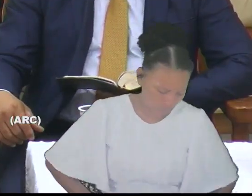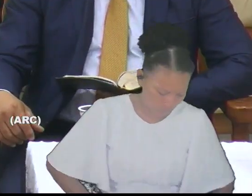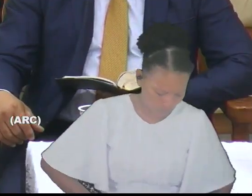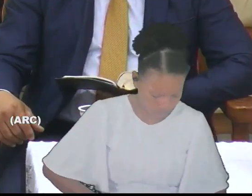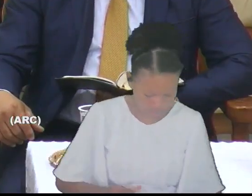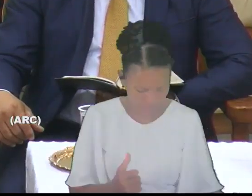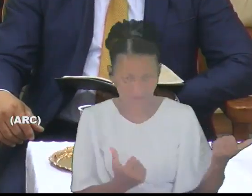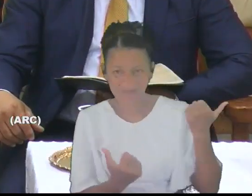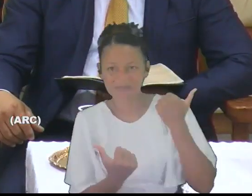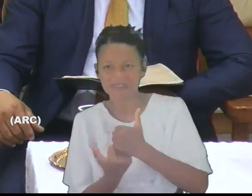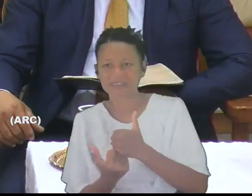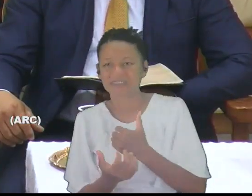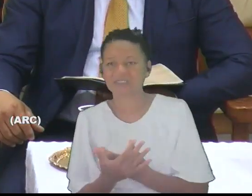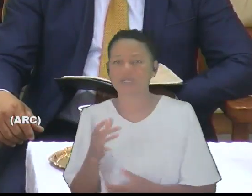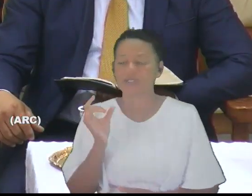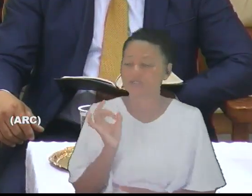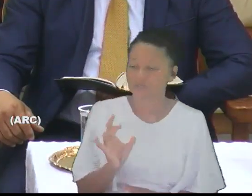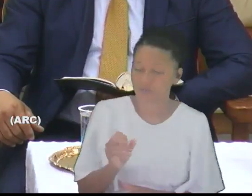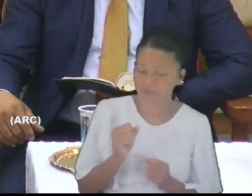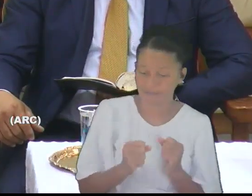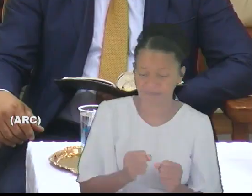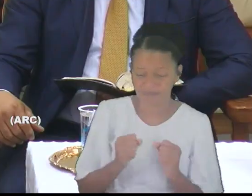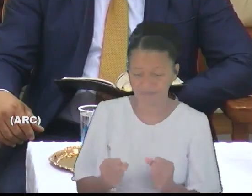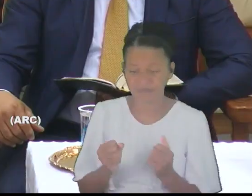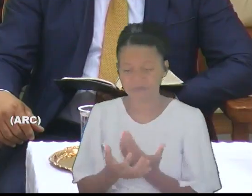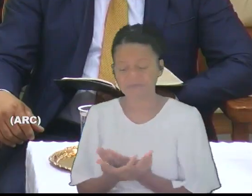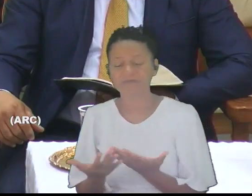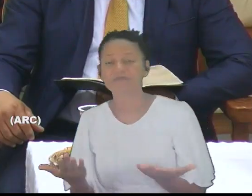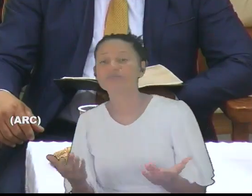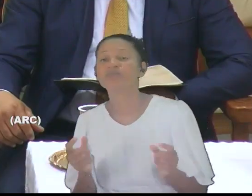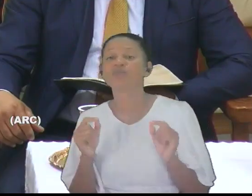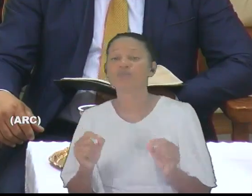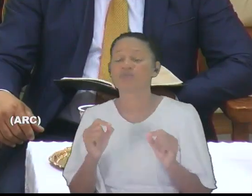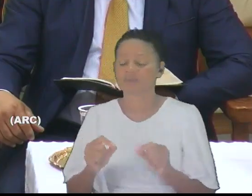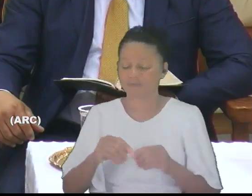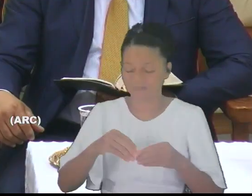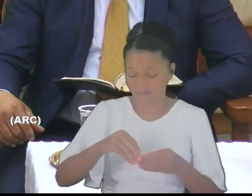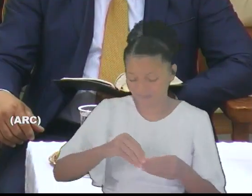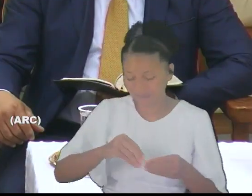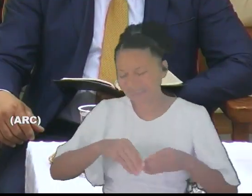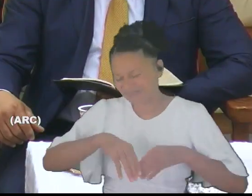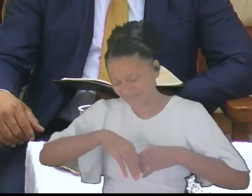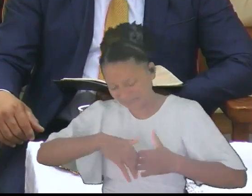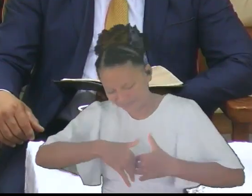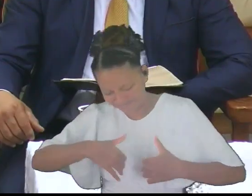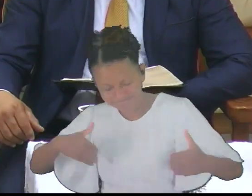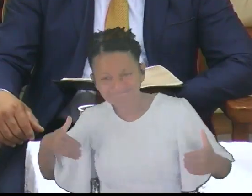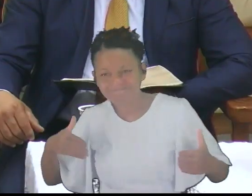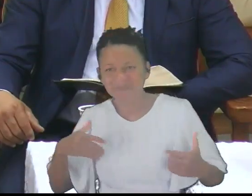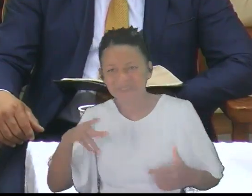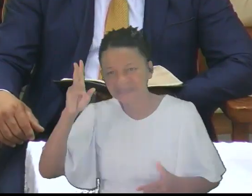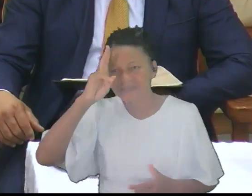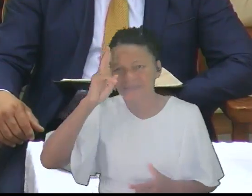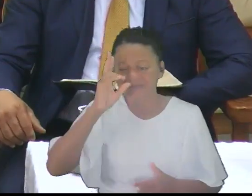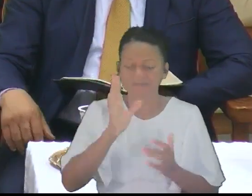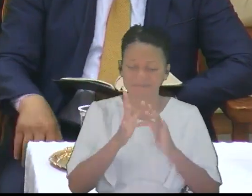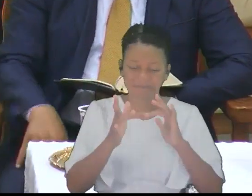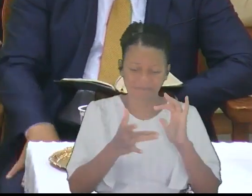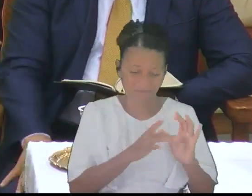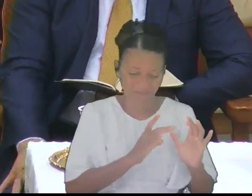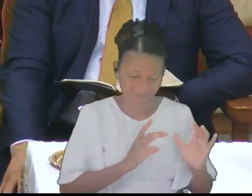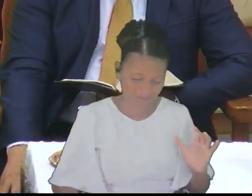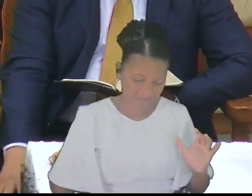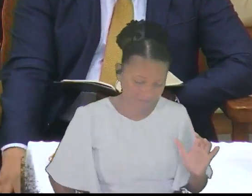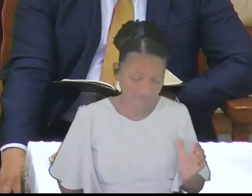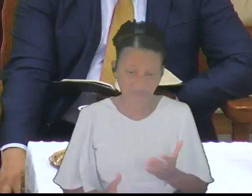que só podia entrar se o véu fosse rasgado. Vocês estão lembrados quando Cristo morreu? Lá em